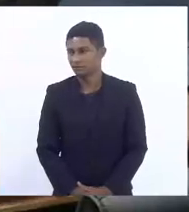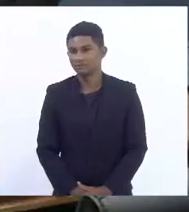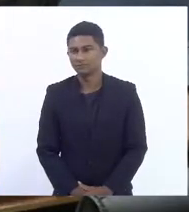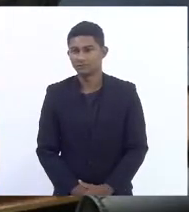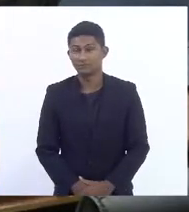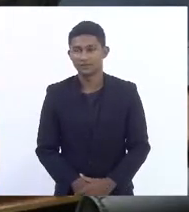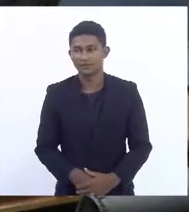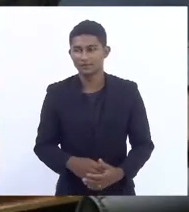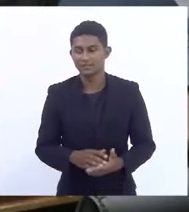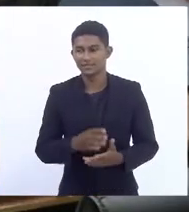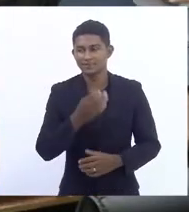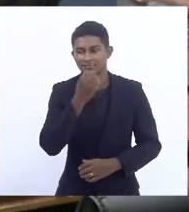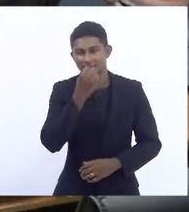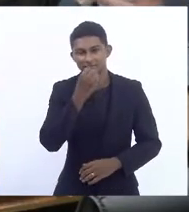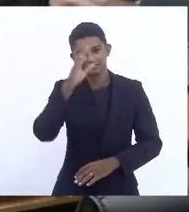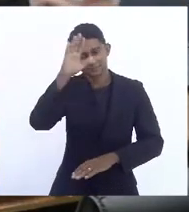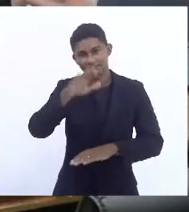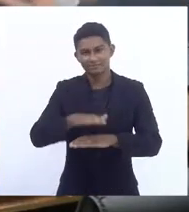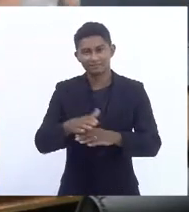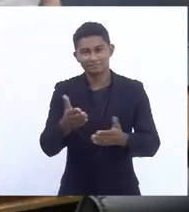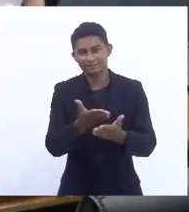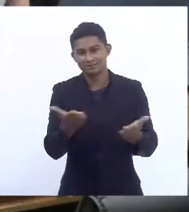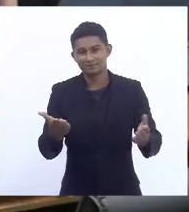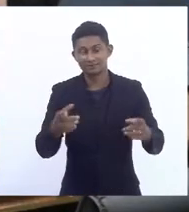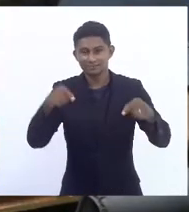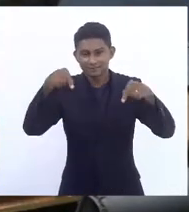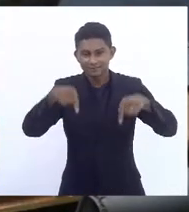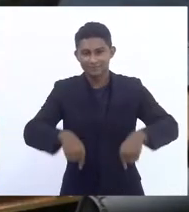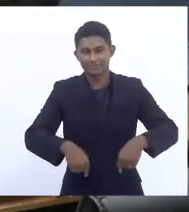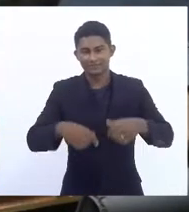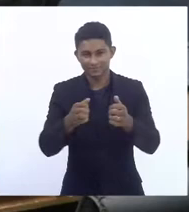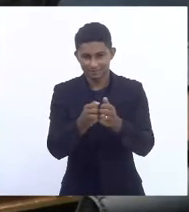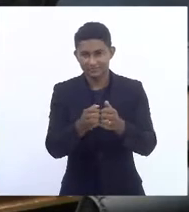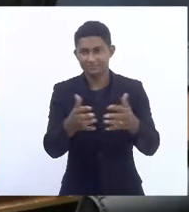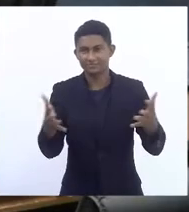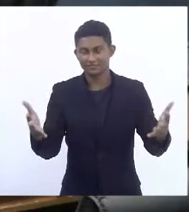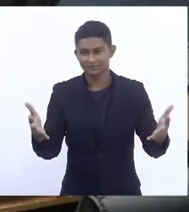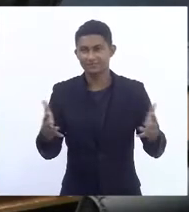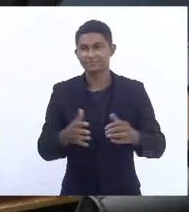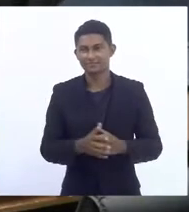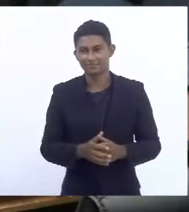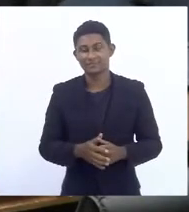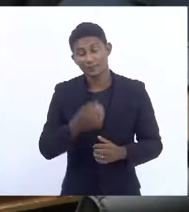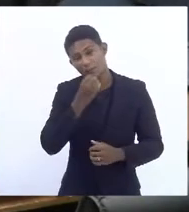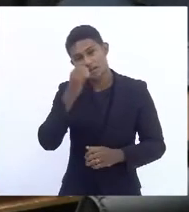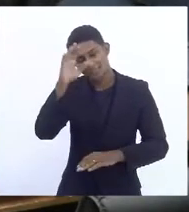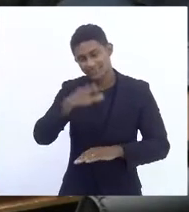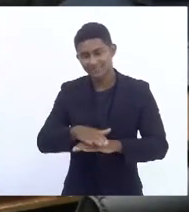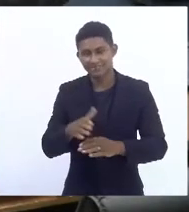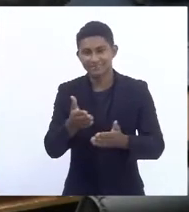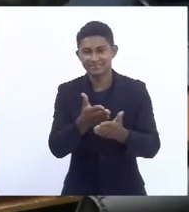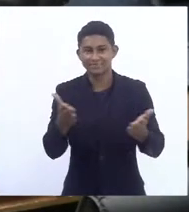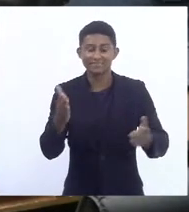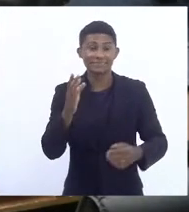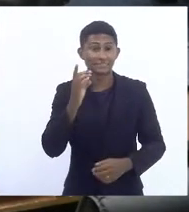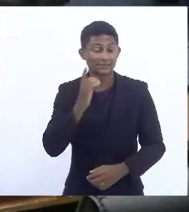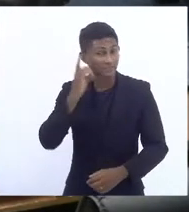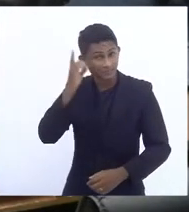Boa tarde a todos. Está reiniciada, está reaberta a sessão. Uma boa tarde a todos e a todas,